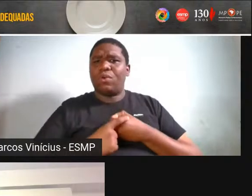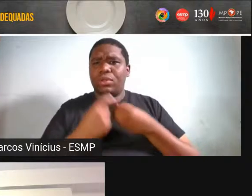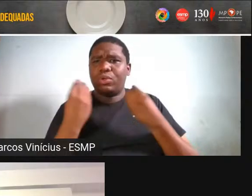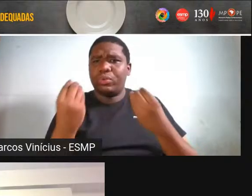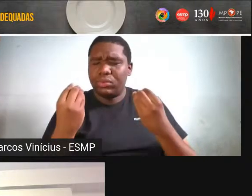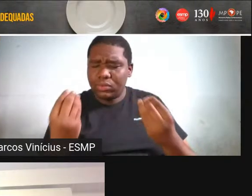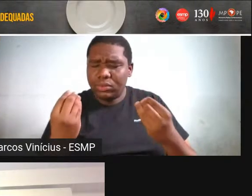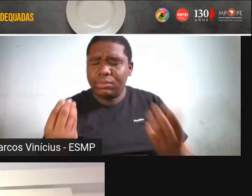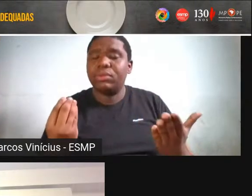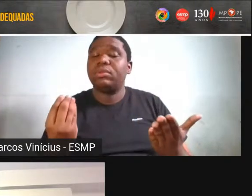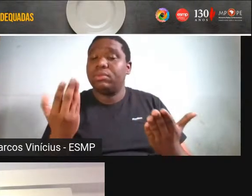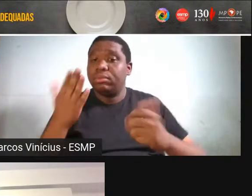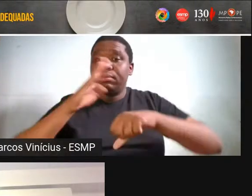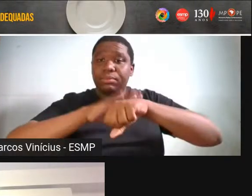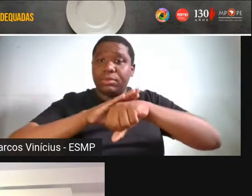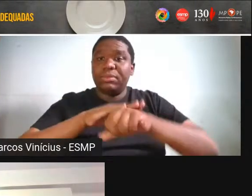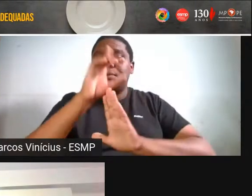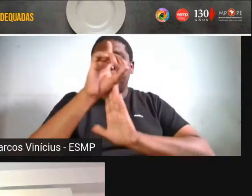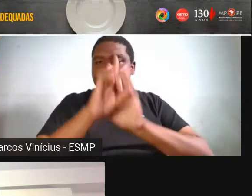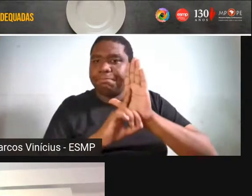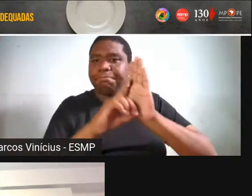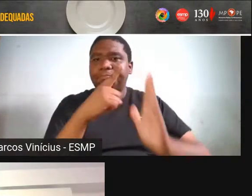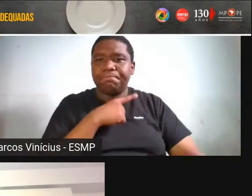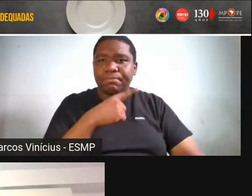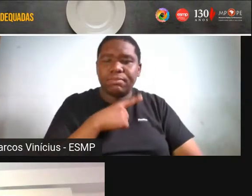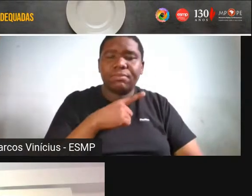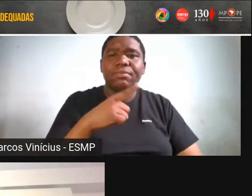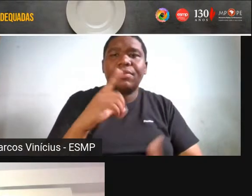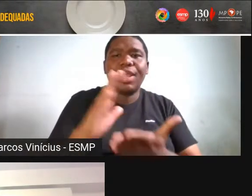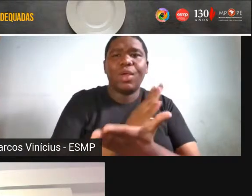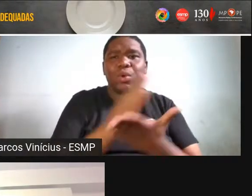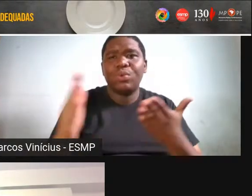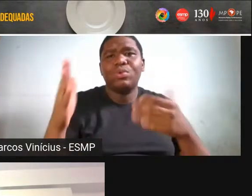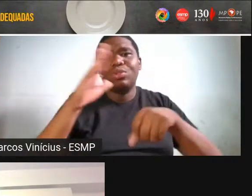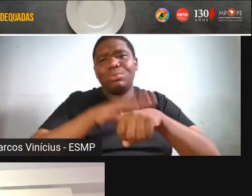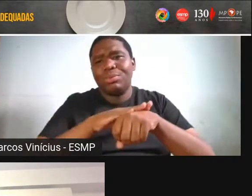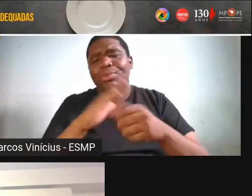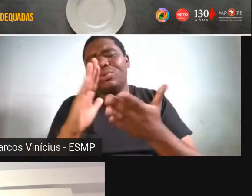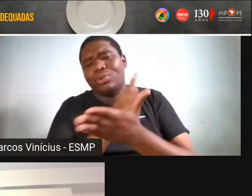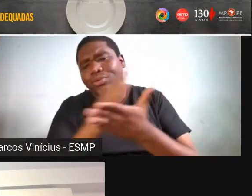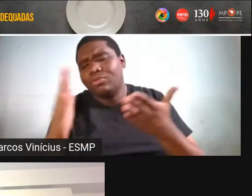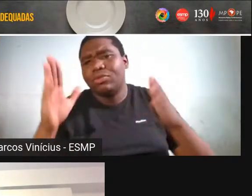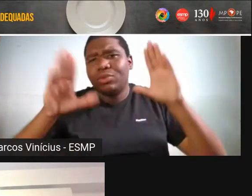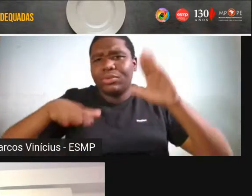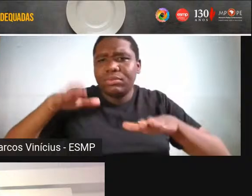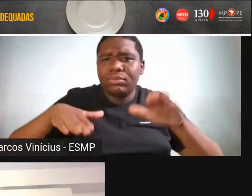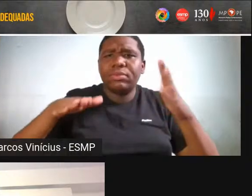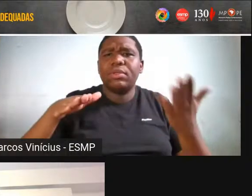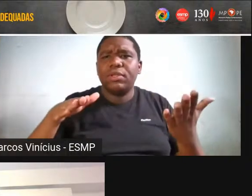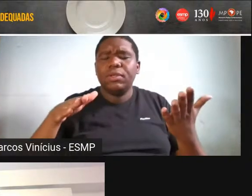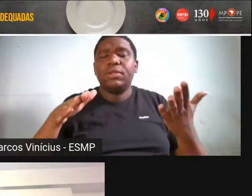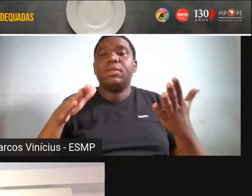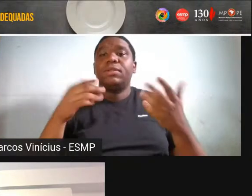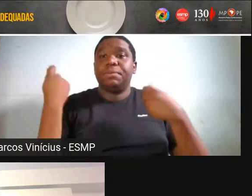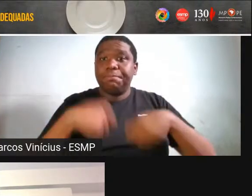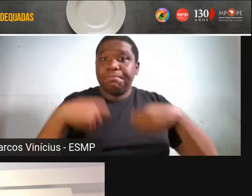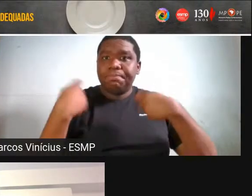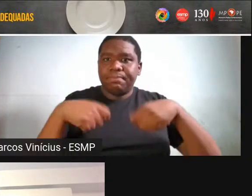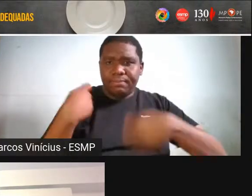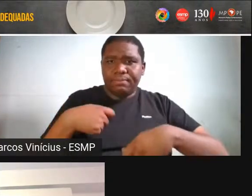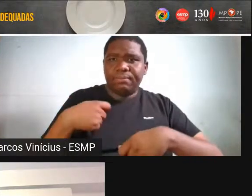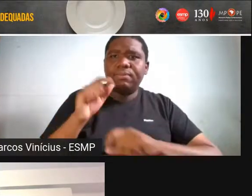em que esse direito foi promovido, havia algumas lacunas que se traduzem na necessidade